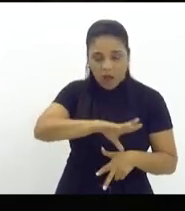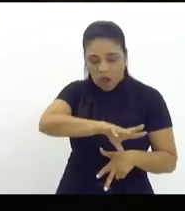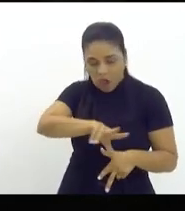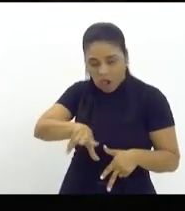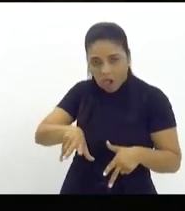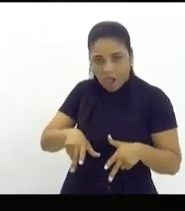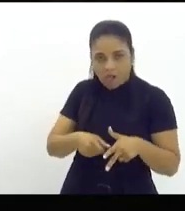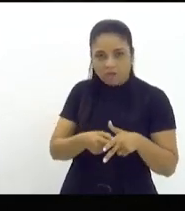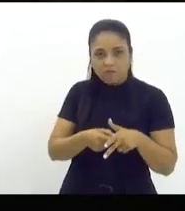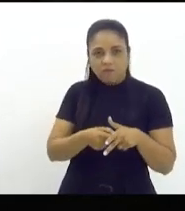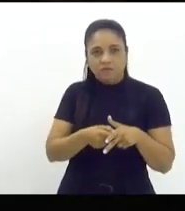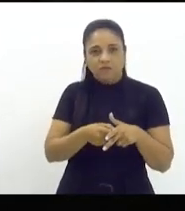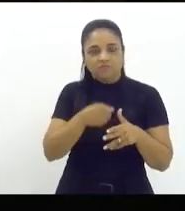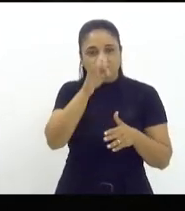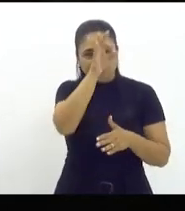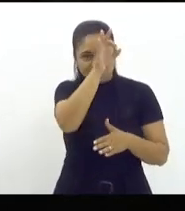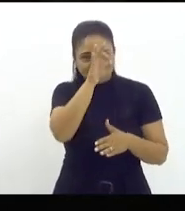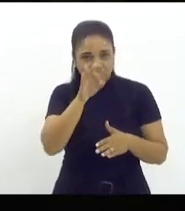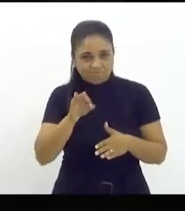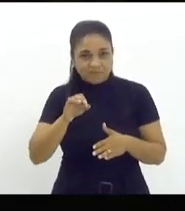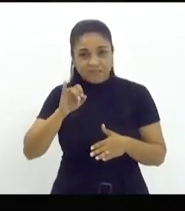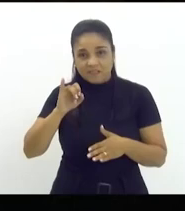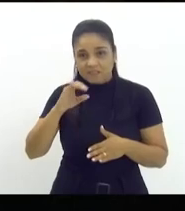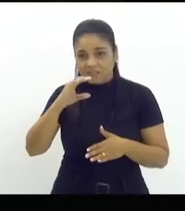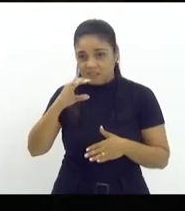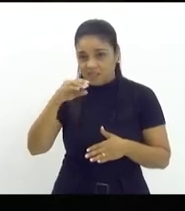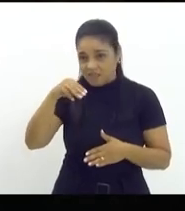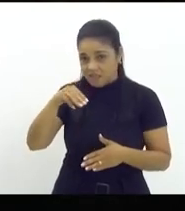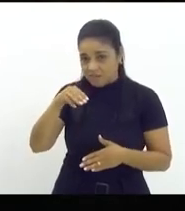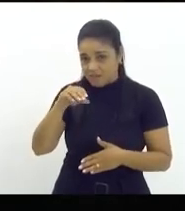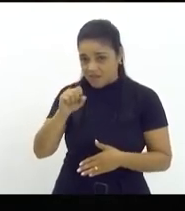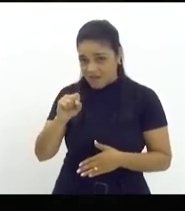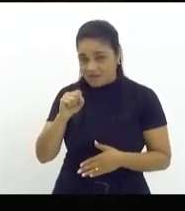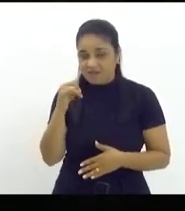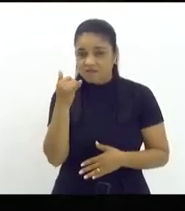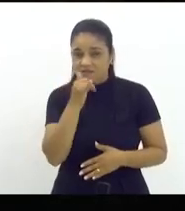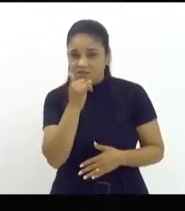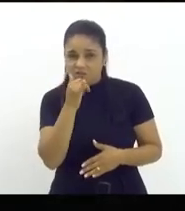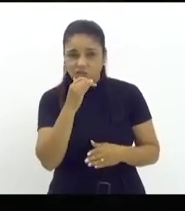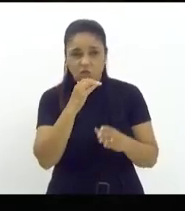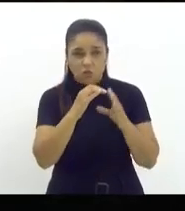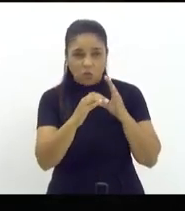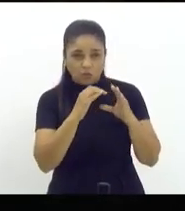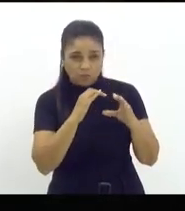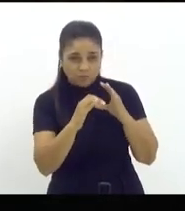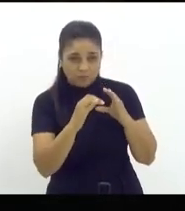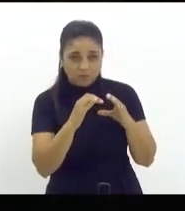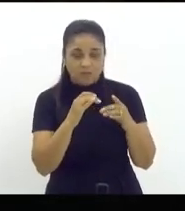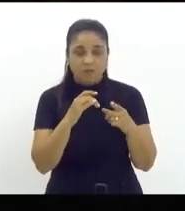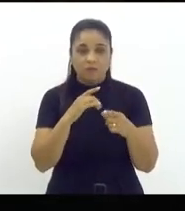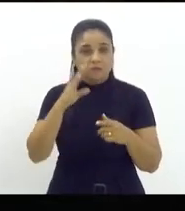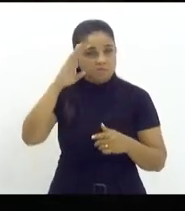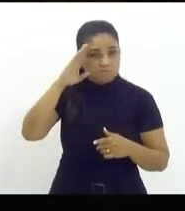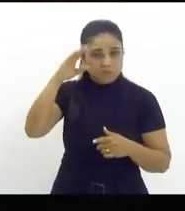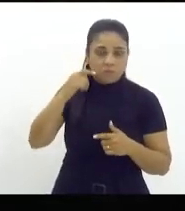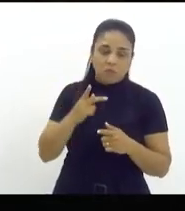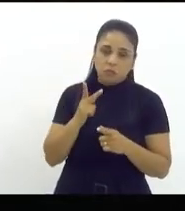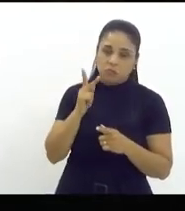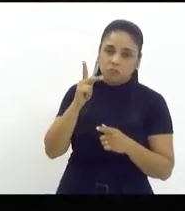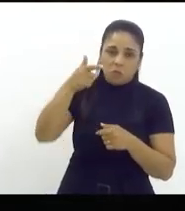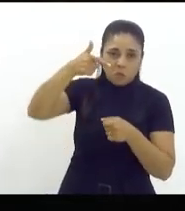nossas alíquotas de ICMS de energia telecomunicações e principalmente combustíveis